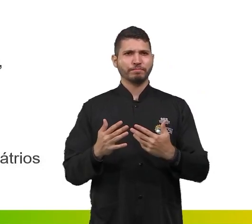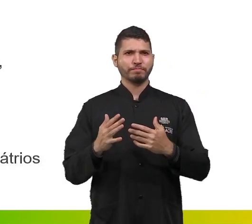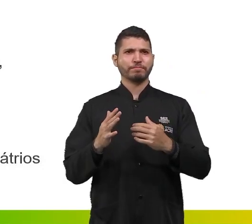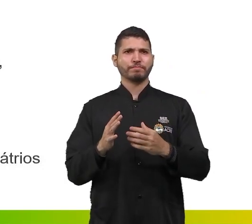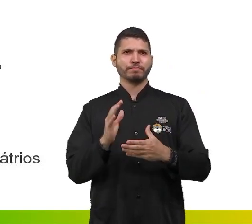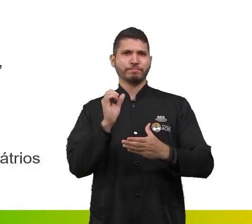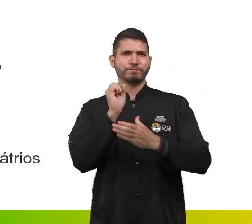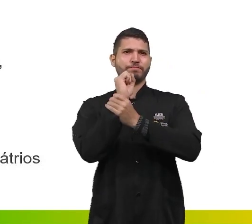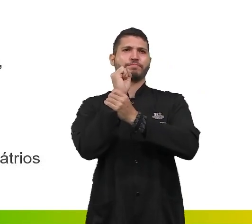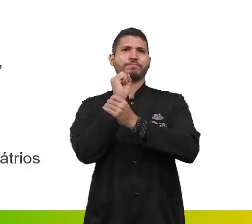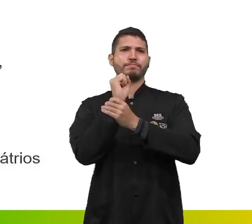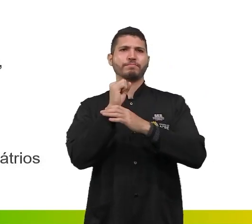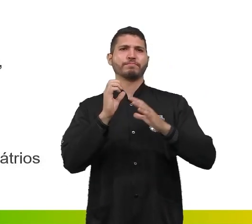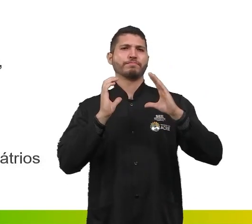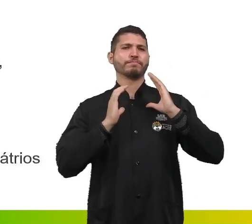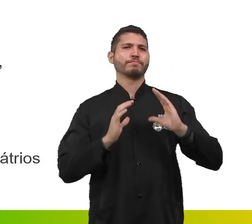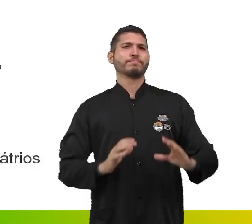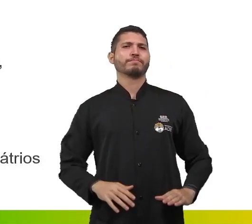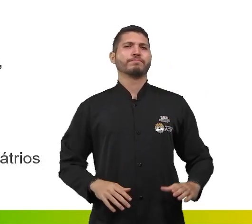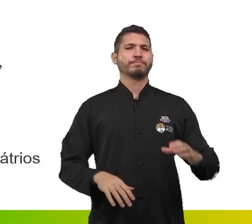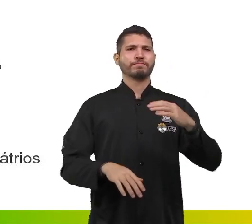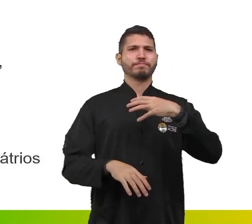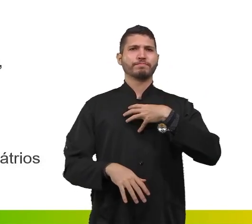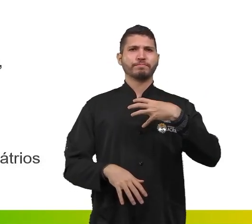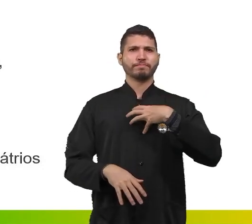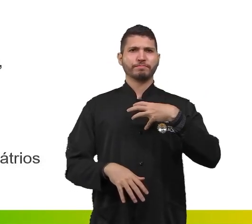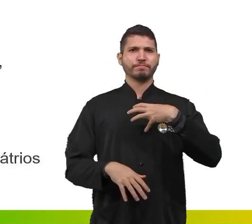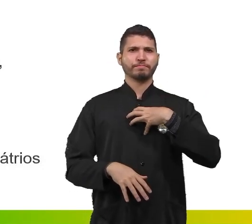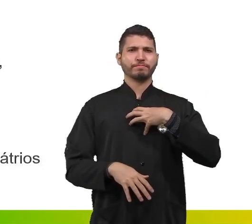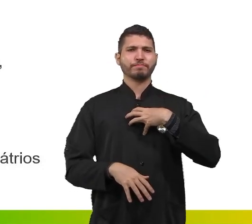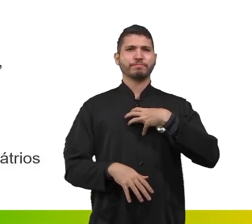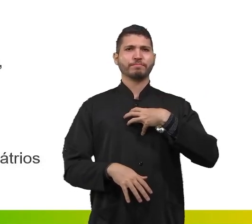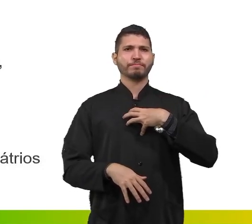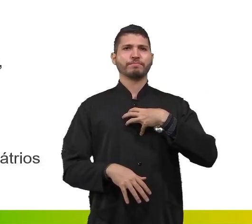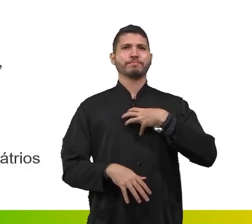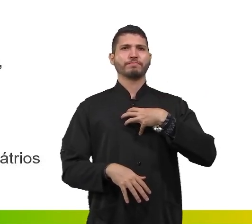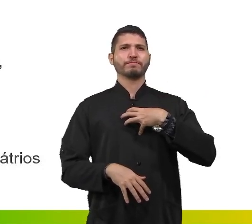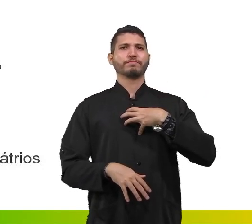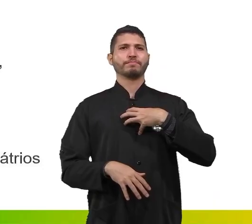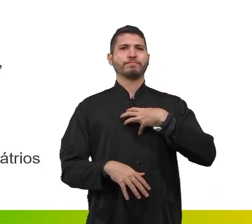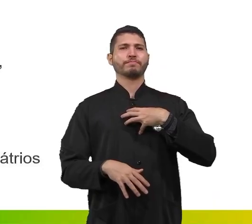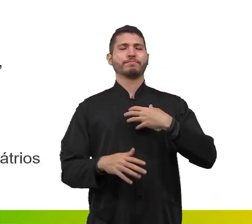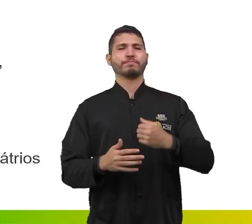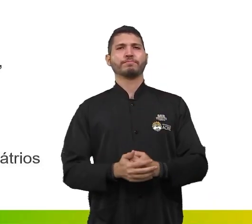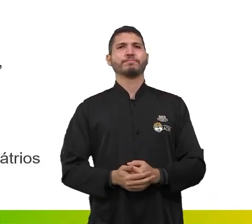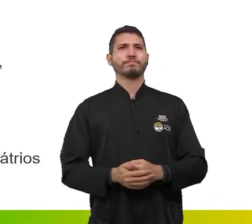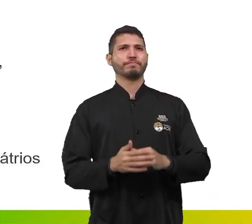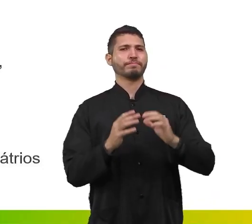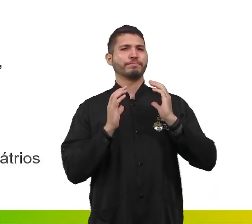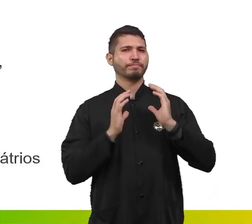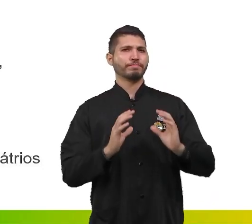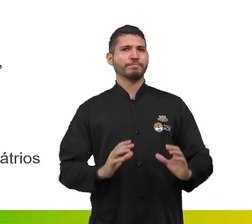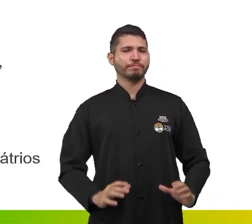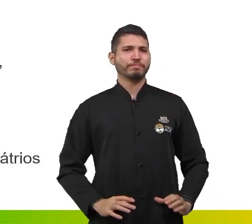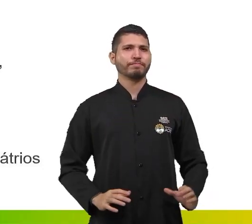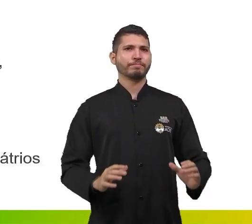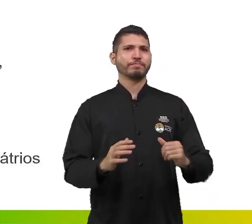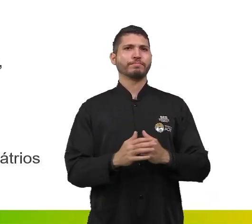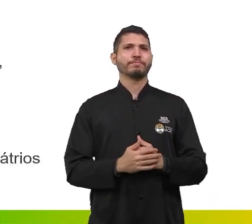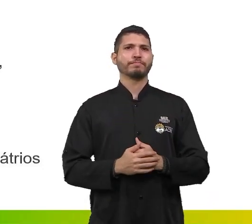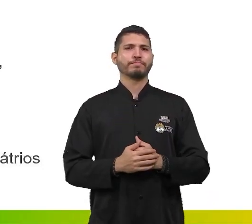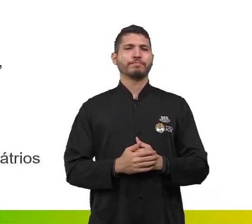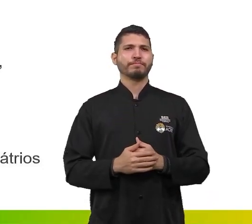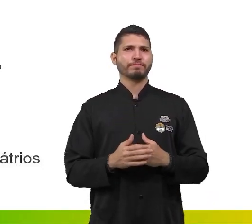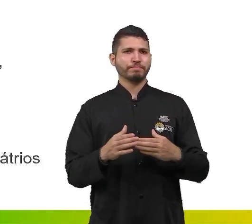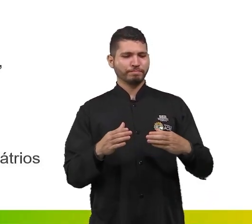sentimento de pertencimento coletivo. Aí vem uma educação patriótica, os sistemas de educação pública e